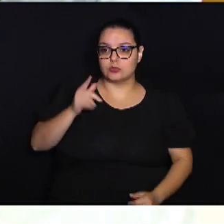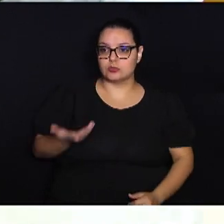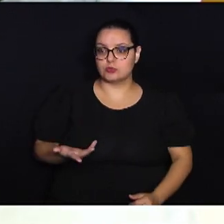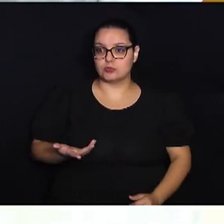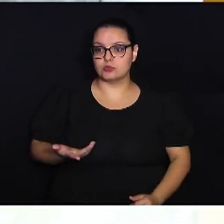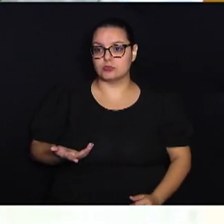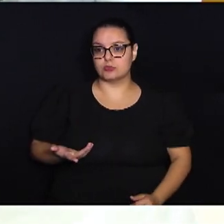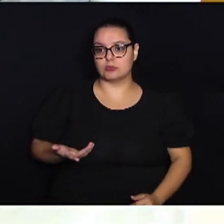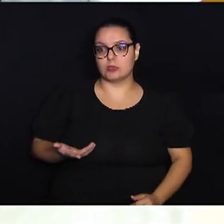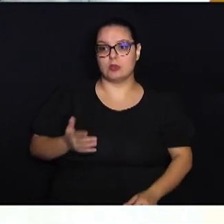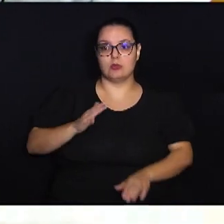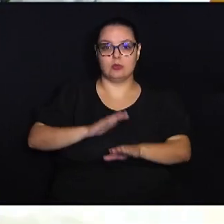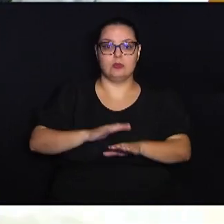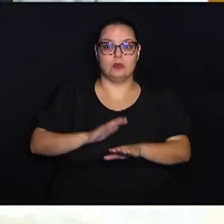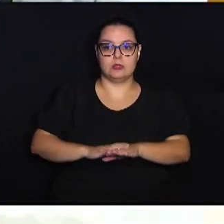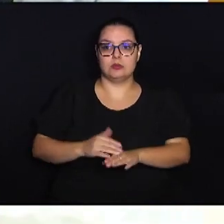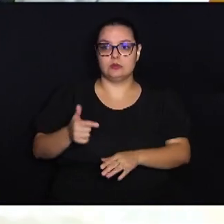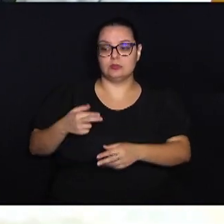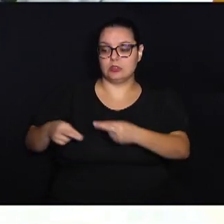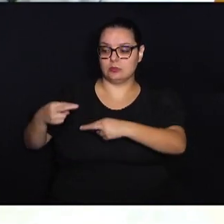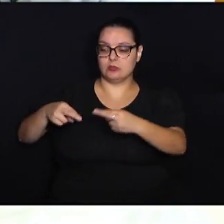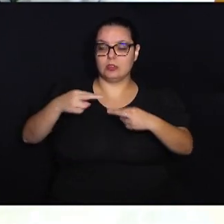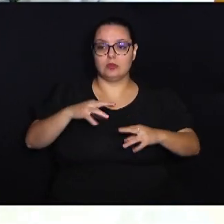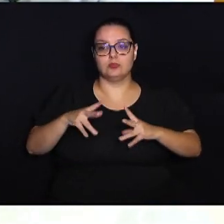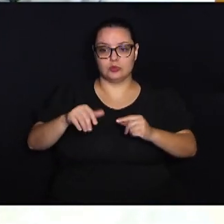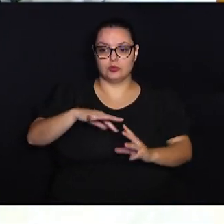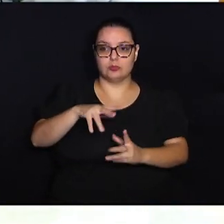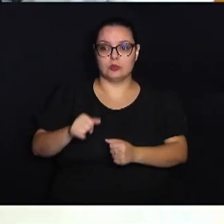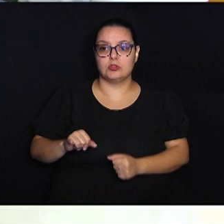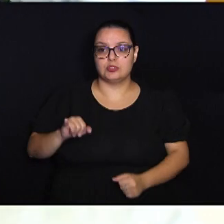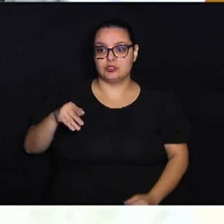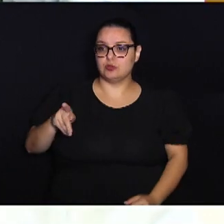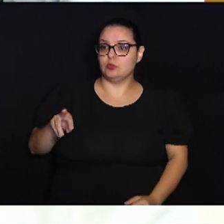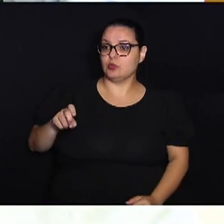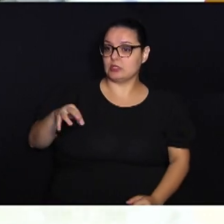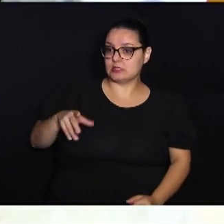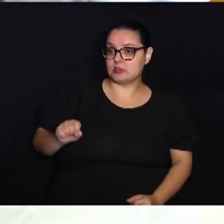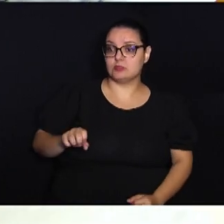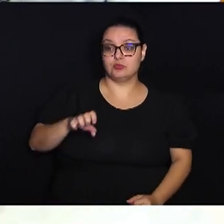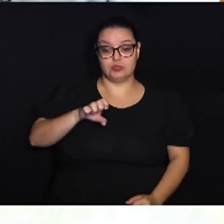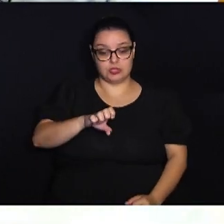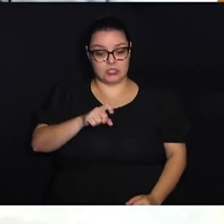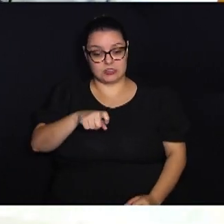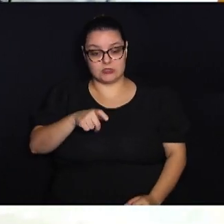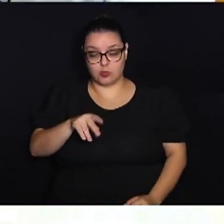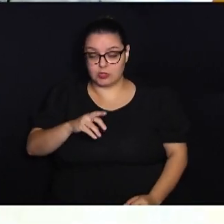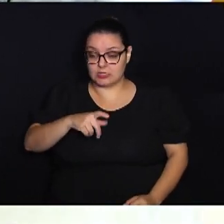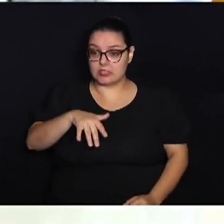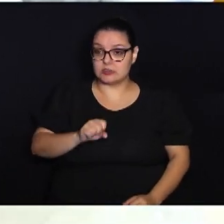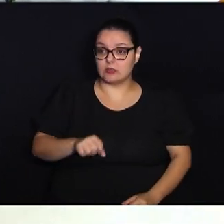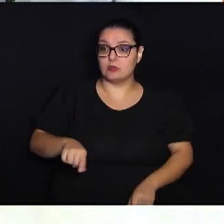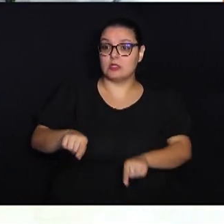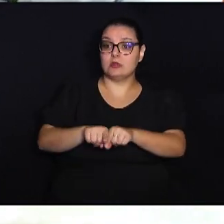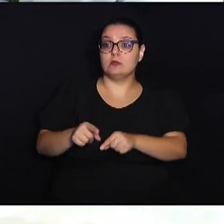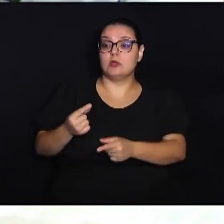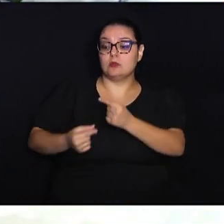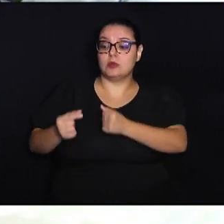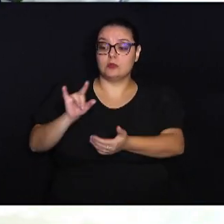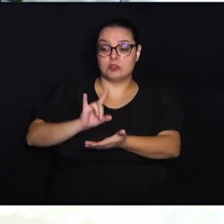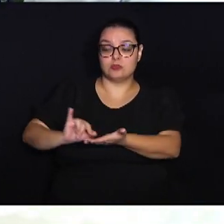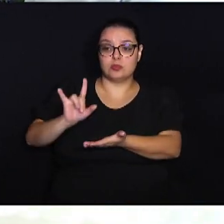e Estatística, a agricultura familiar gera 70% da renda e dos empregos no campo, mesmo